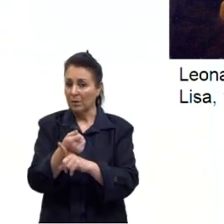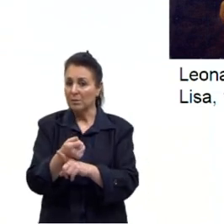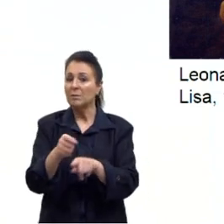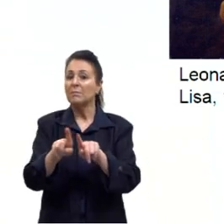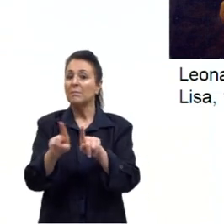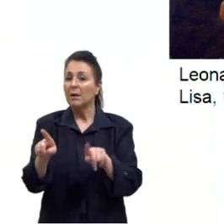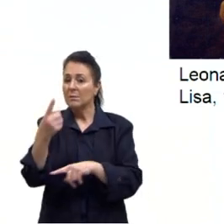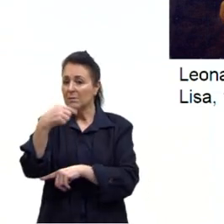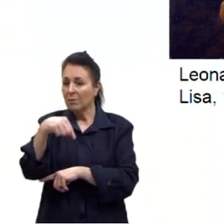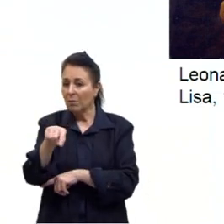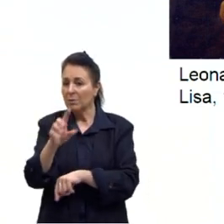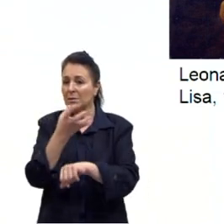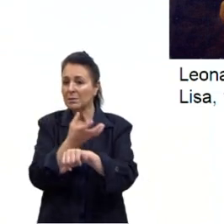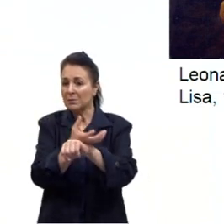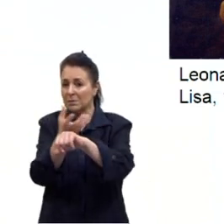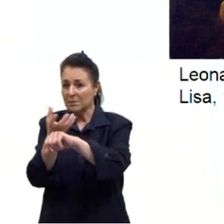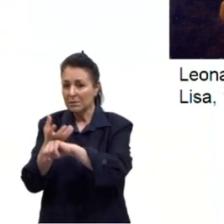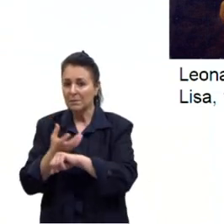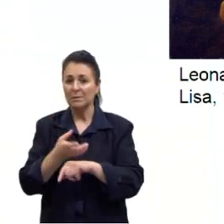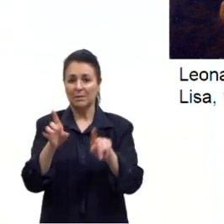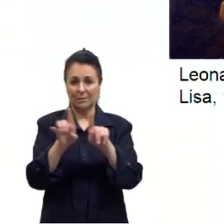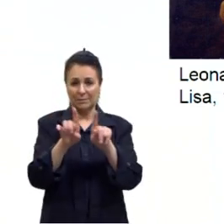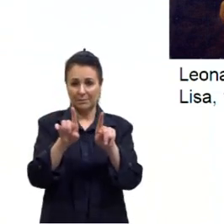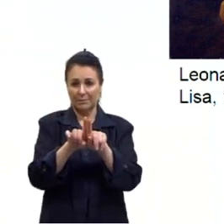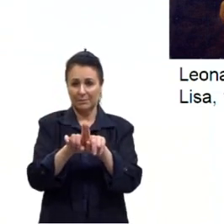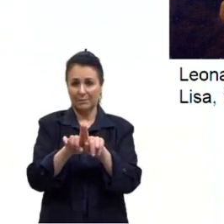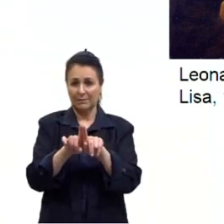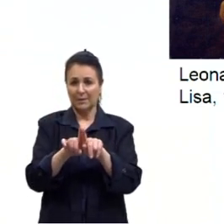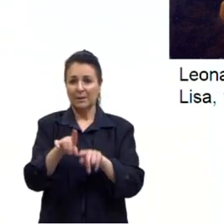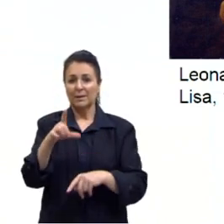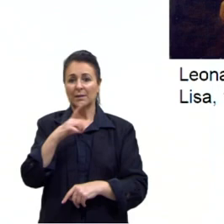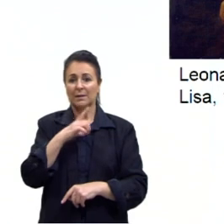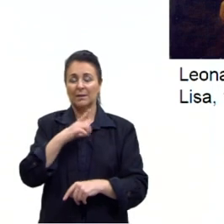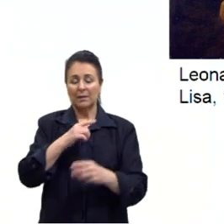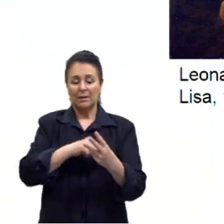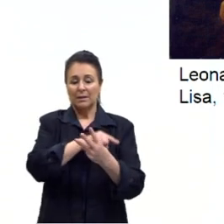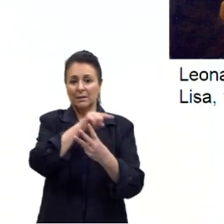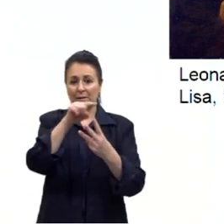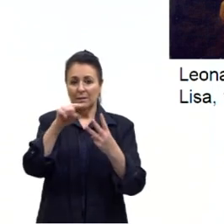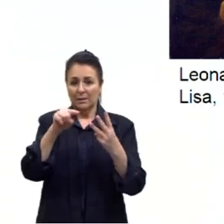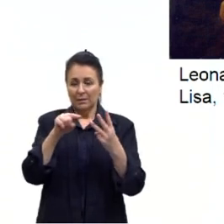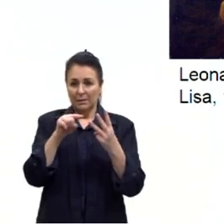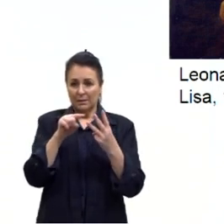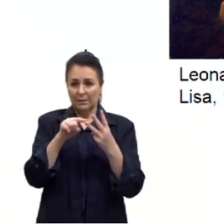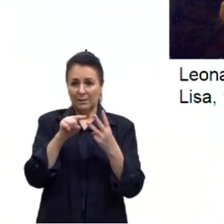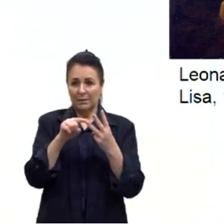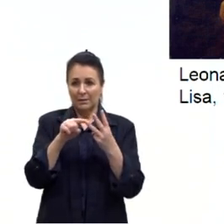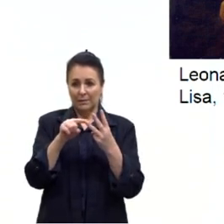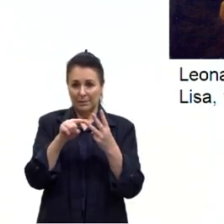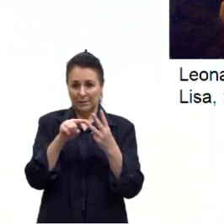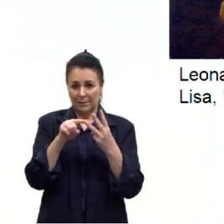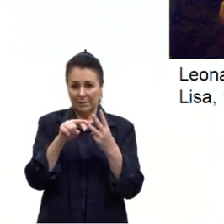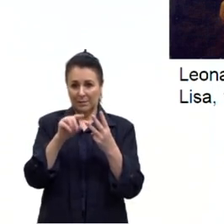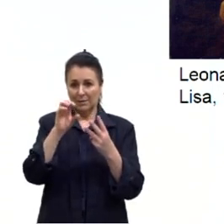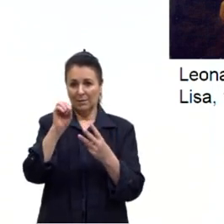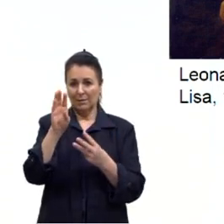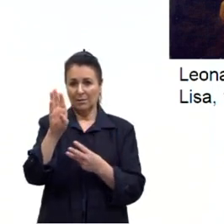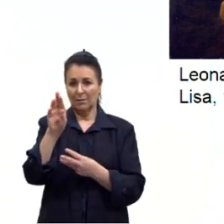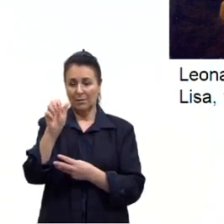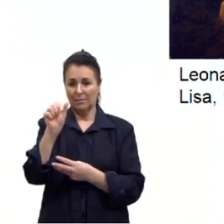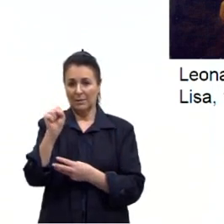mas também em outras disciplinas nós temos aqui né três obras já conhecidos de vocês